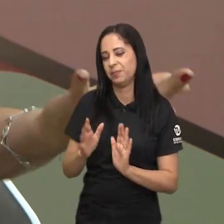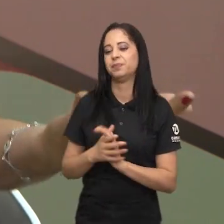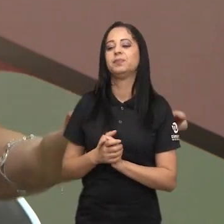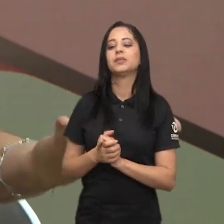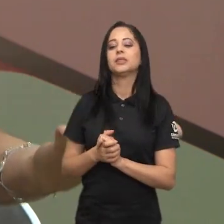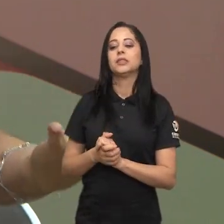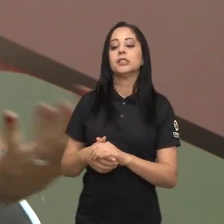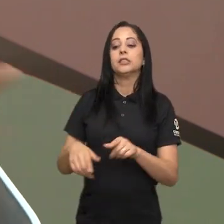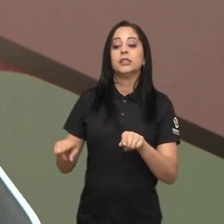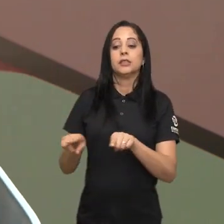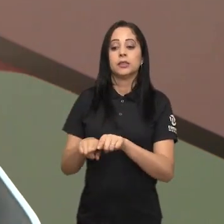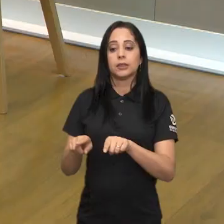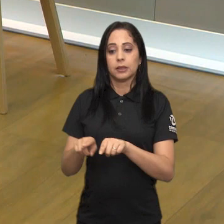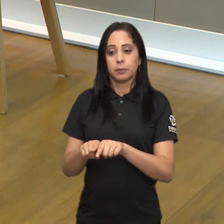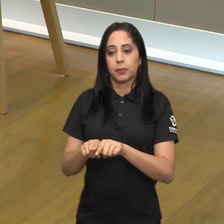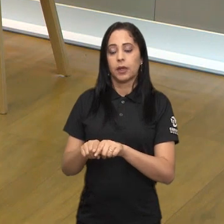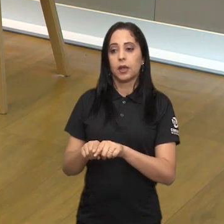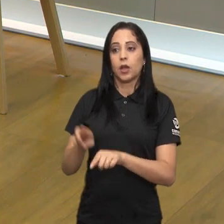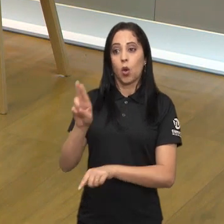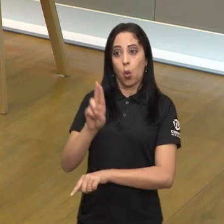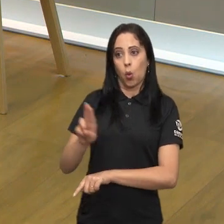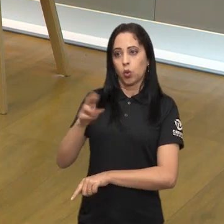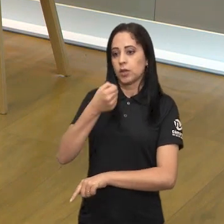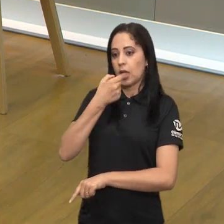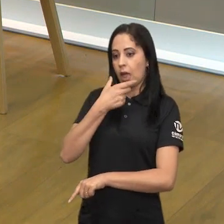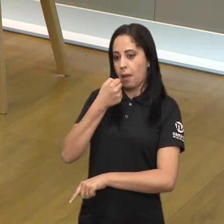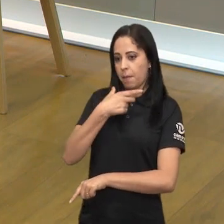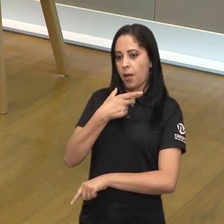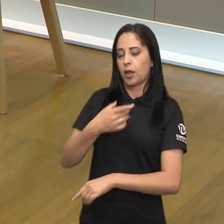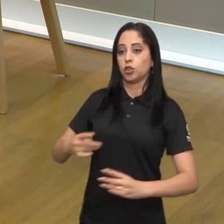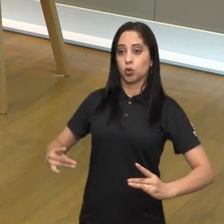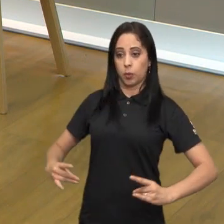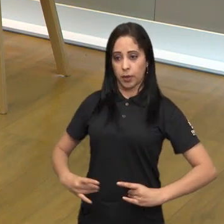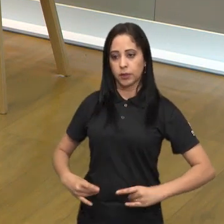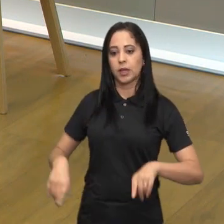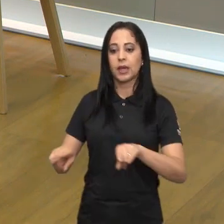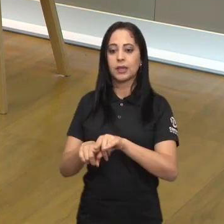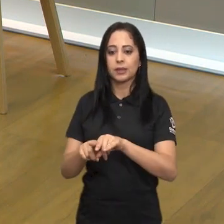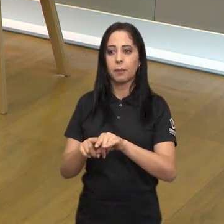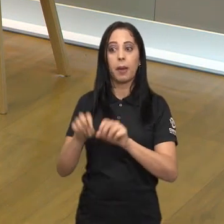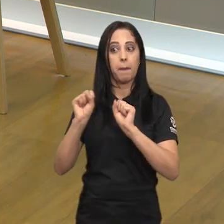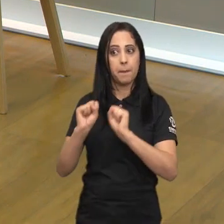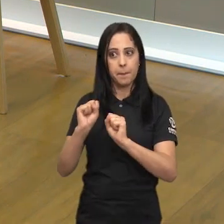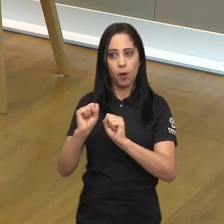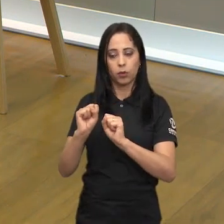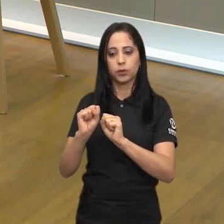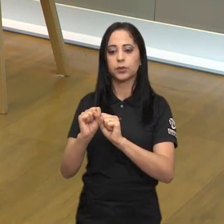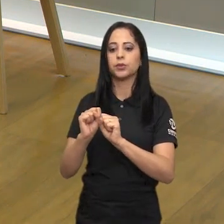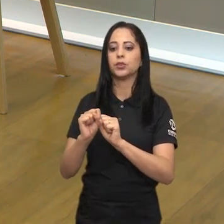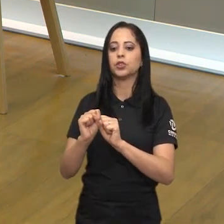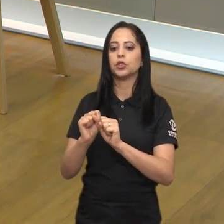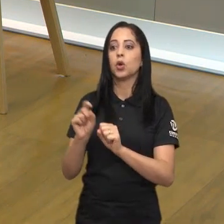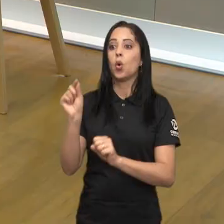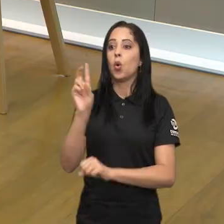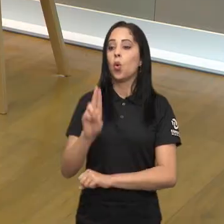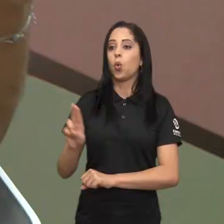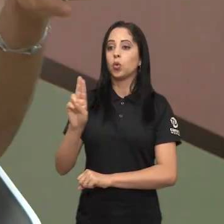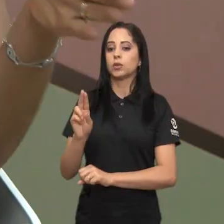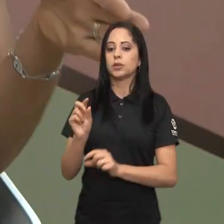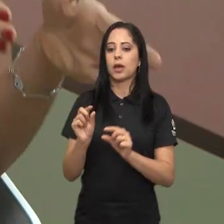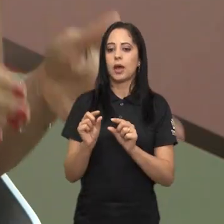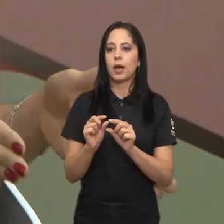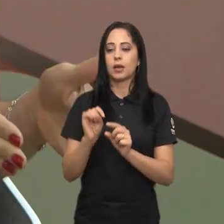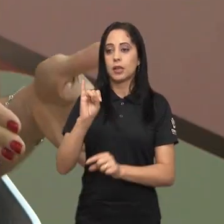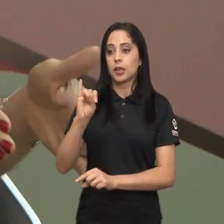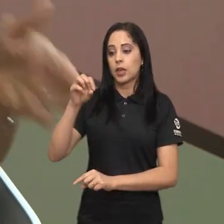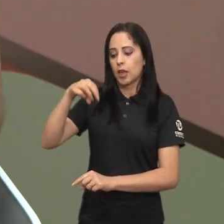é muito bom. Então a gente usa só a progesterona via oral, mas usa em gel. E existe a opção desses hormônios serem colocados